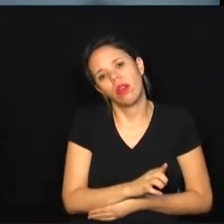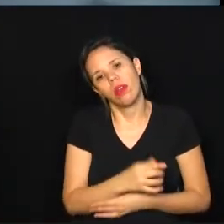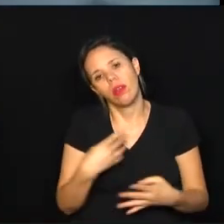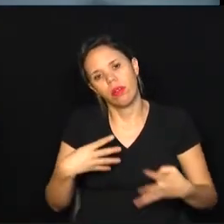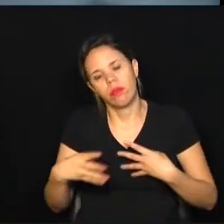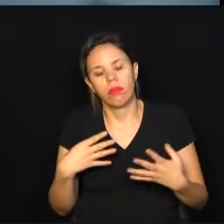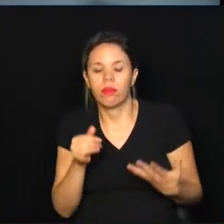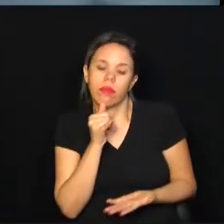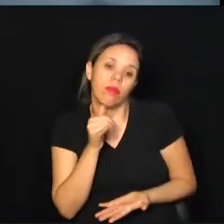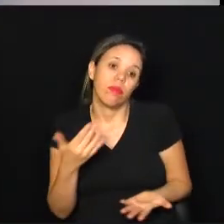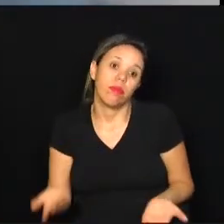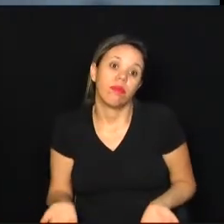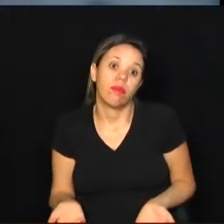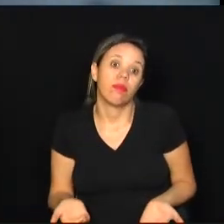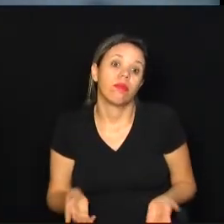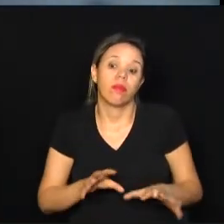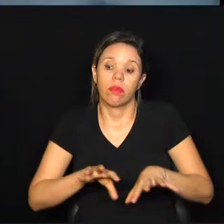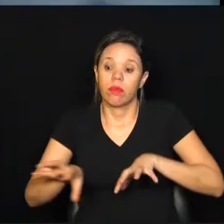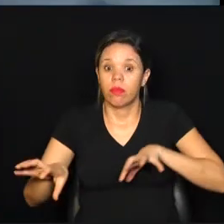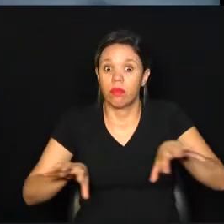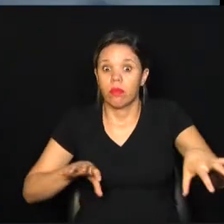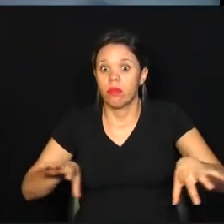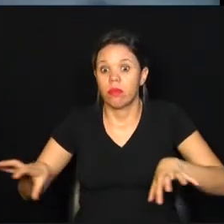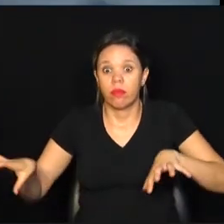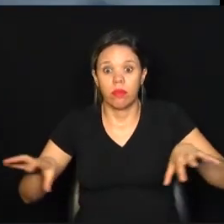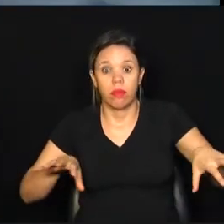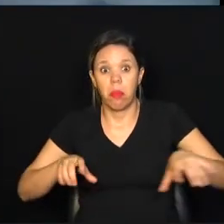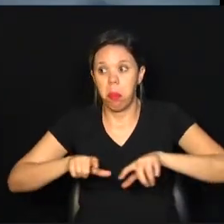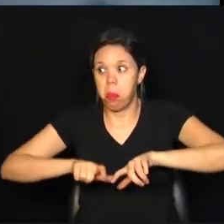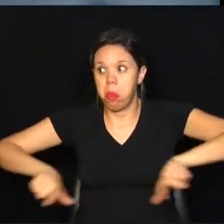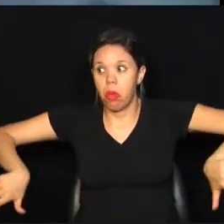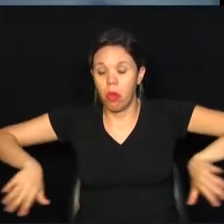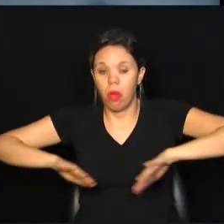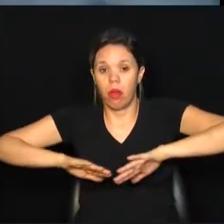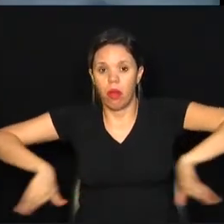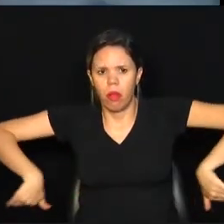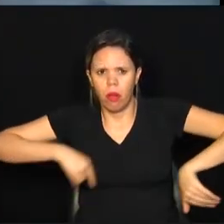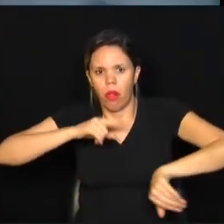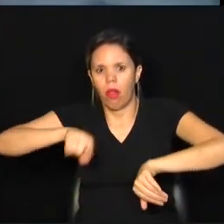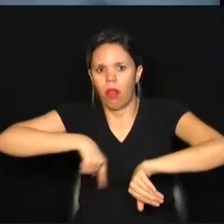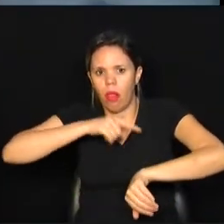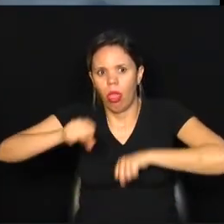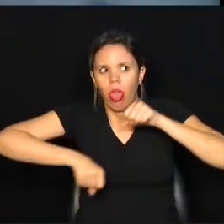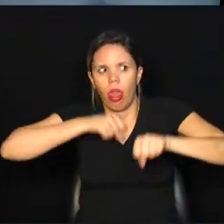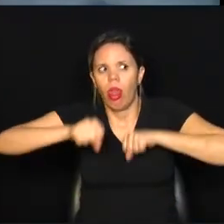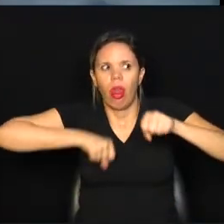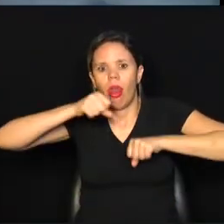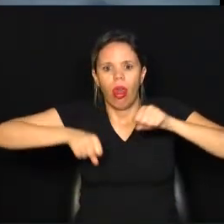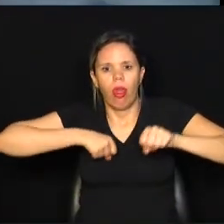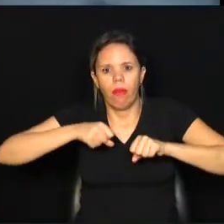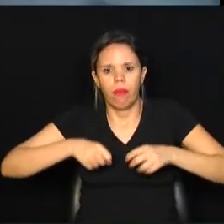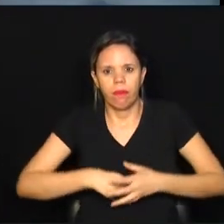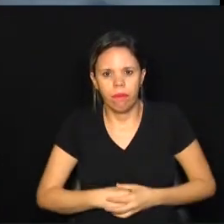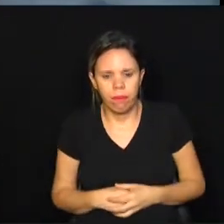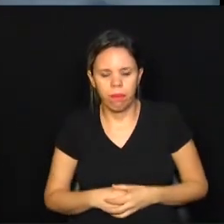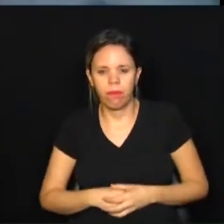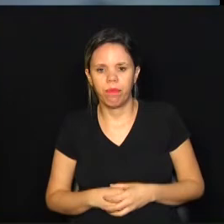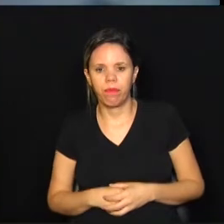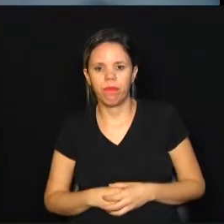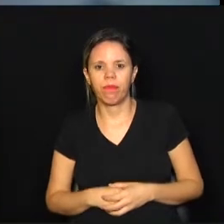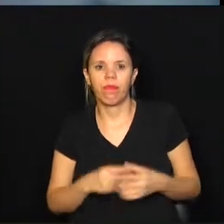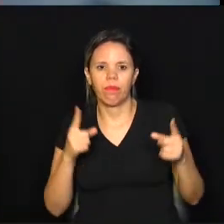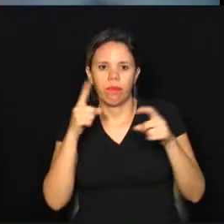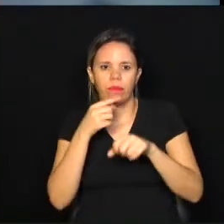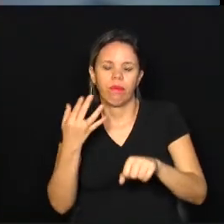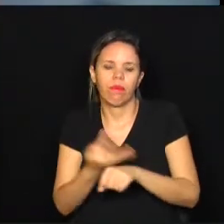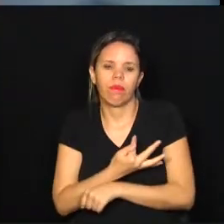Geraldo, por exemplo, né? São deslocamentos enormes, né? São horas de pedaladas, né? Então, isso